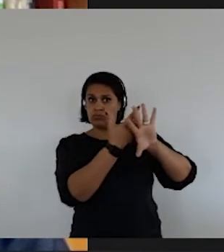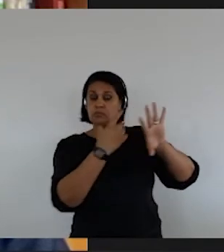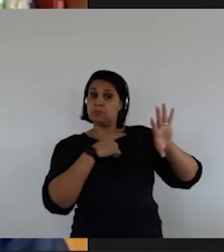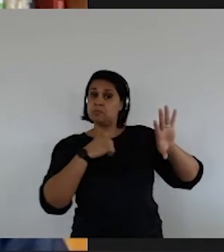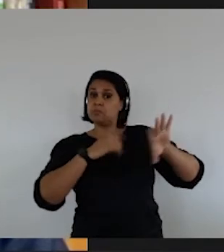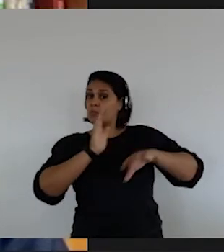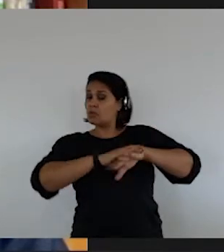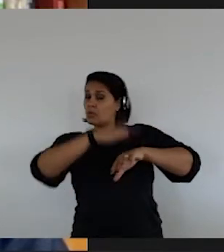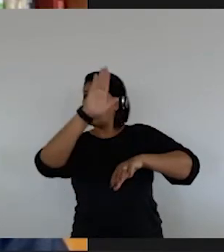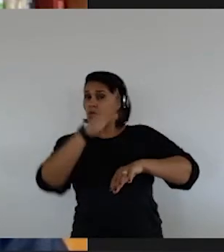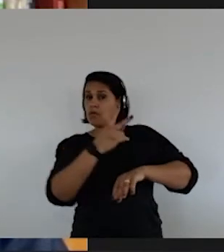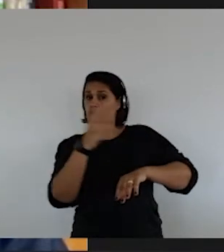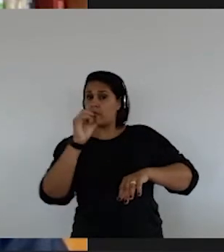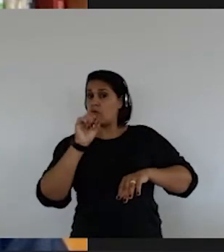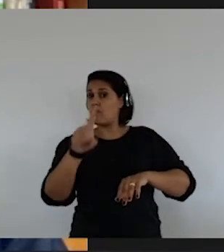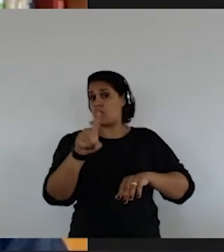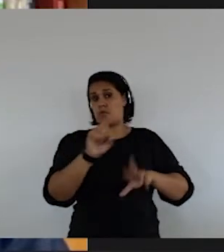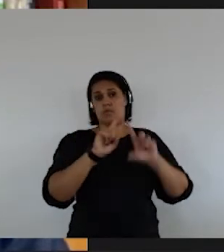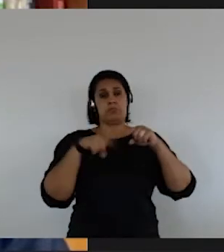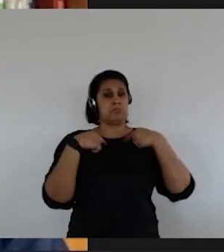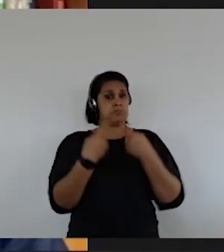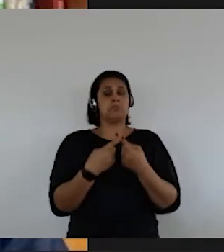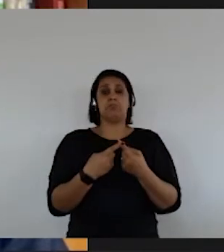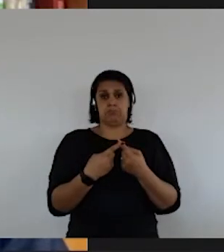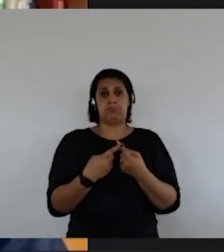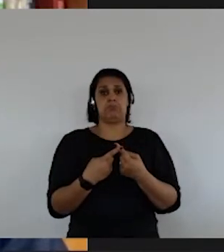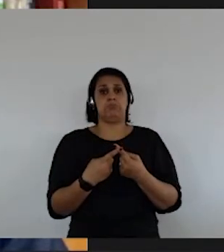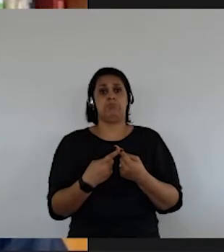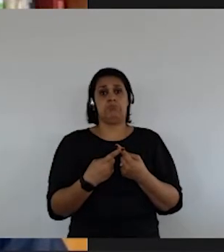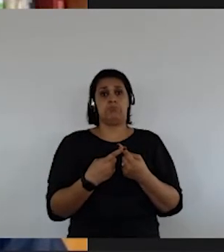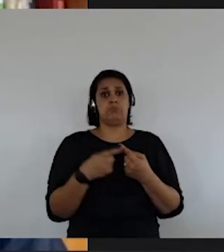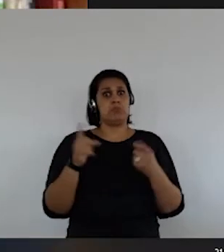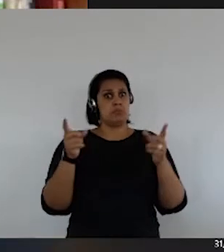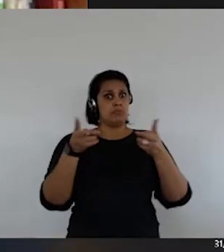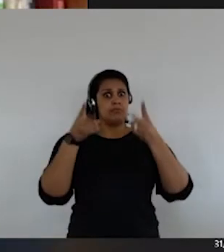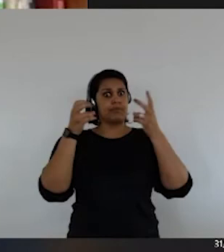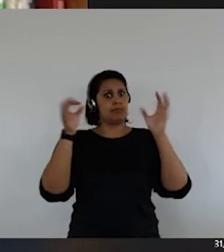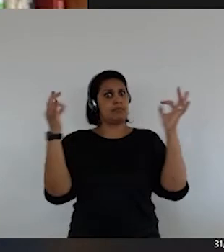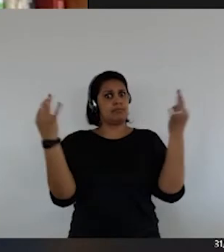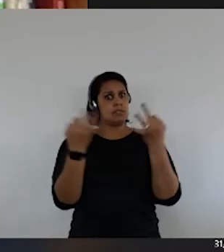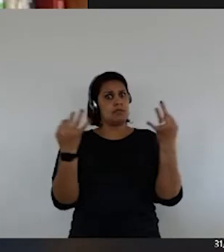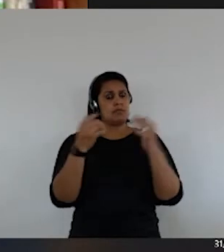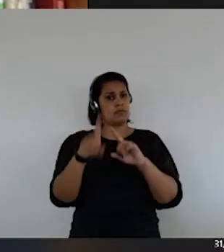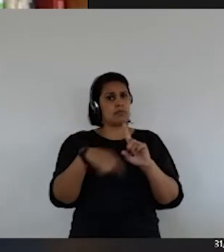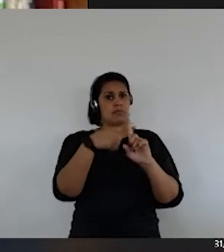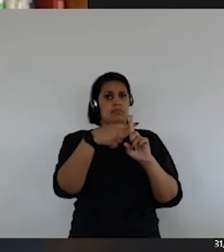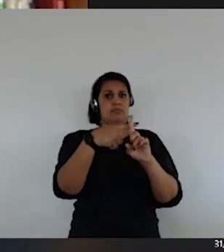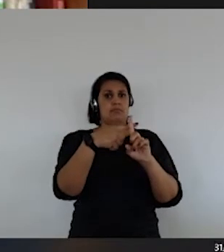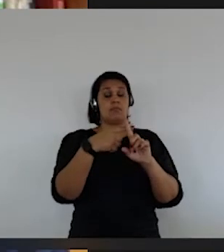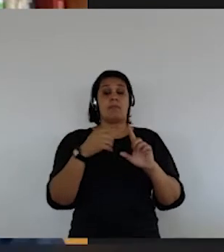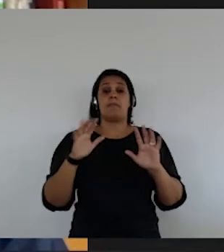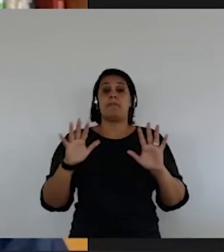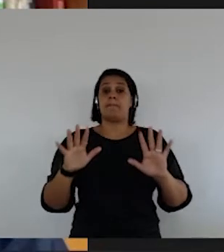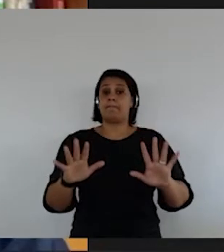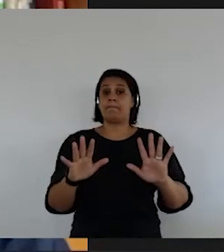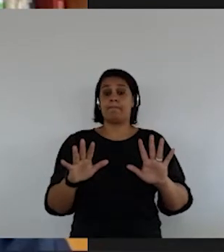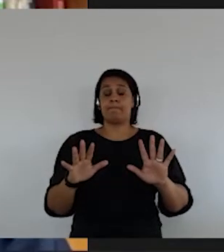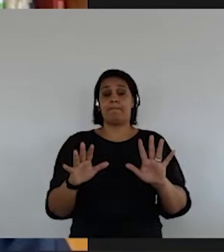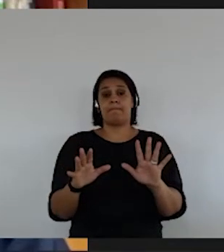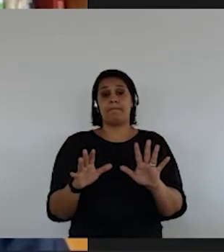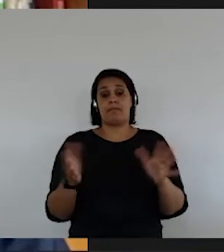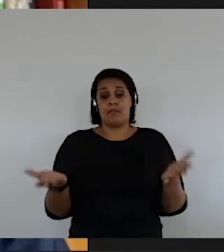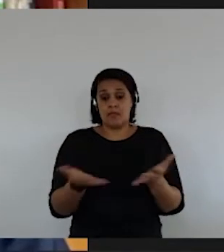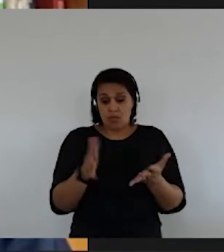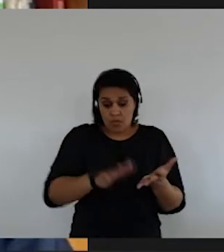tivemos mais de 20 mil reuniões. Vejo que o cenário é francamente positivo, mas dentro de um espaço